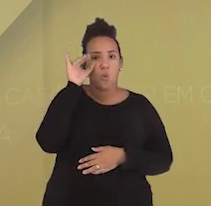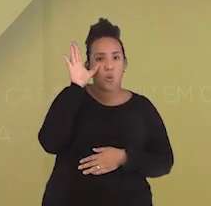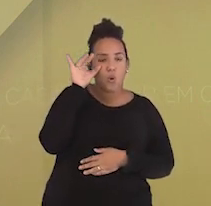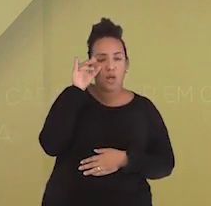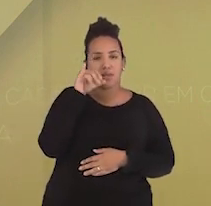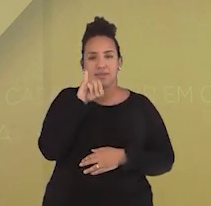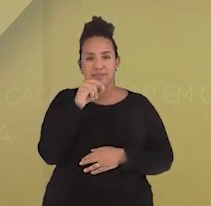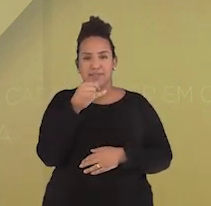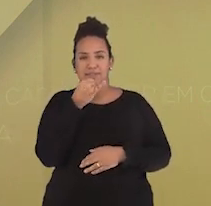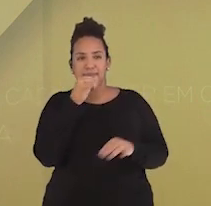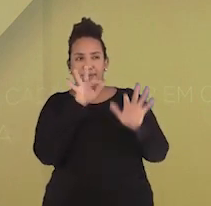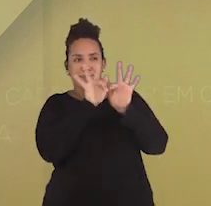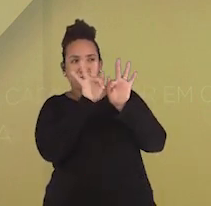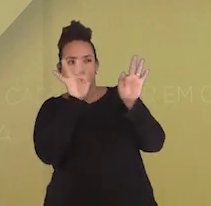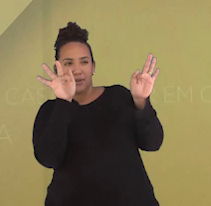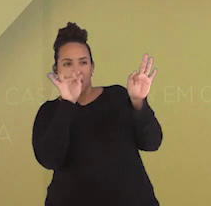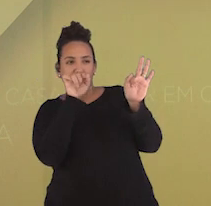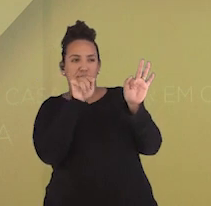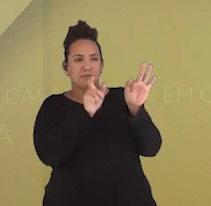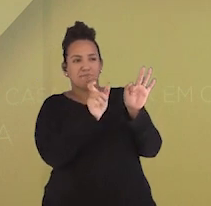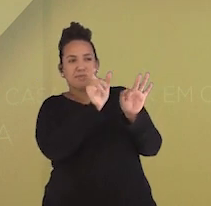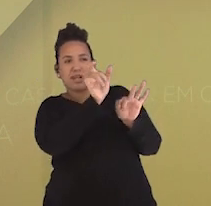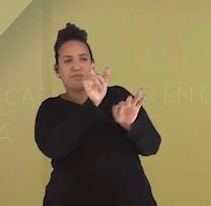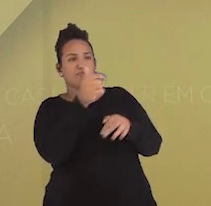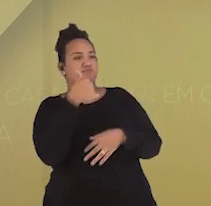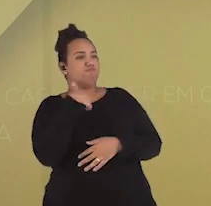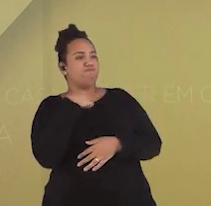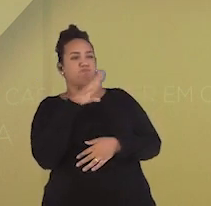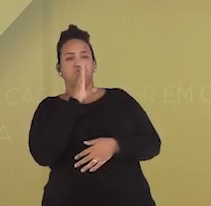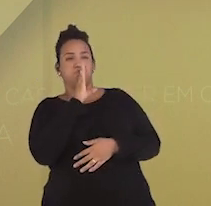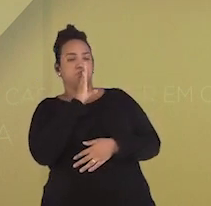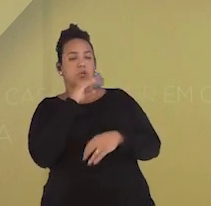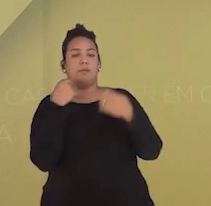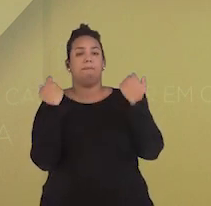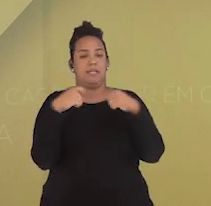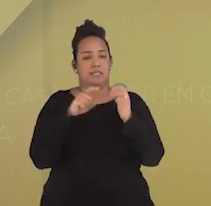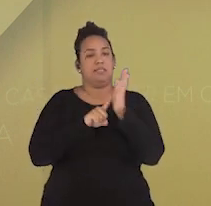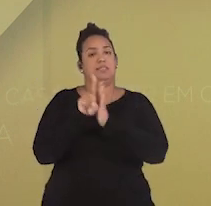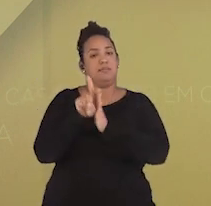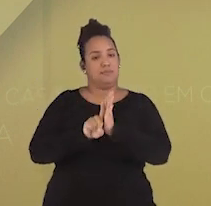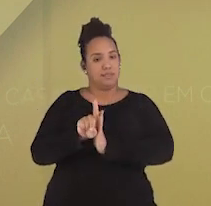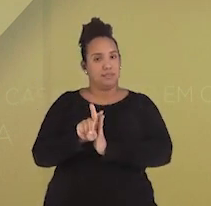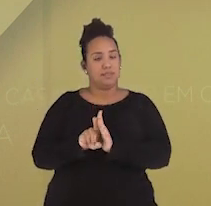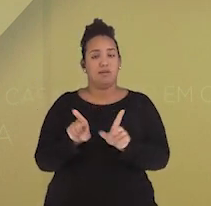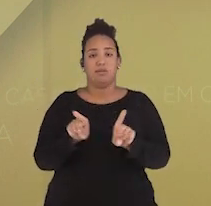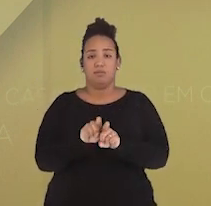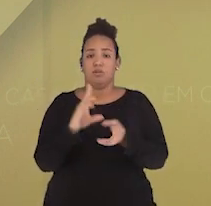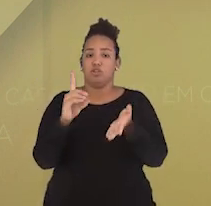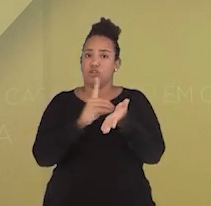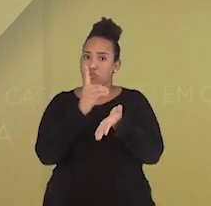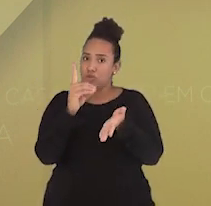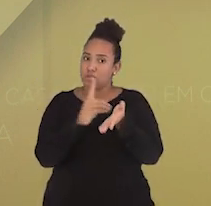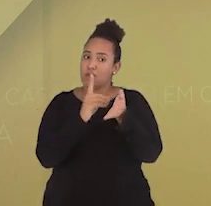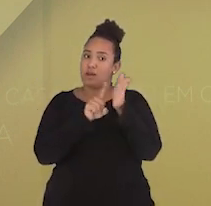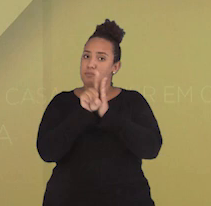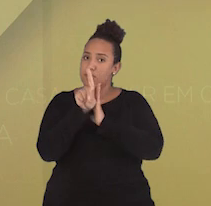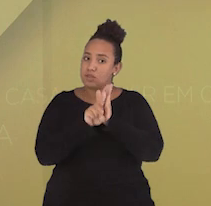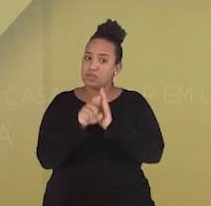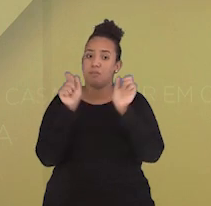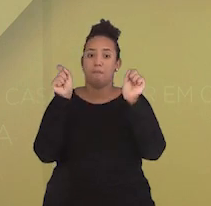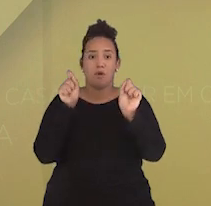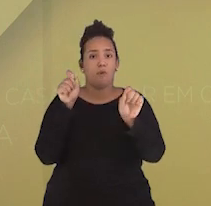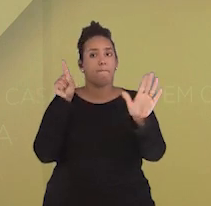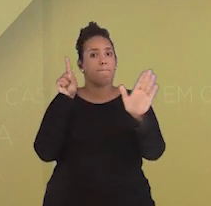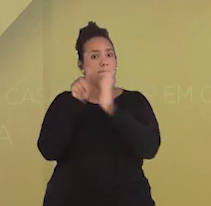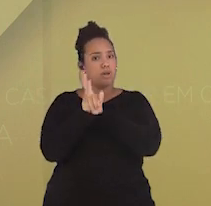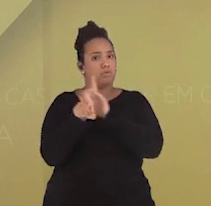frase e encontrar uma palavra que não conhece, pesquise, consulte o dicionário, pergunte,